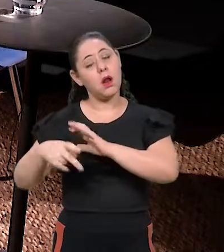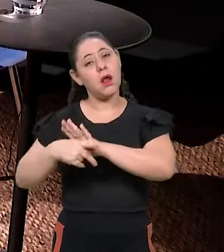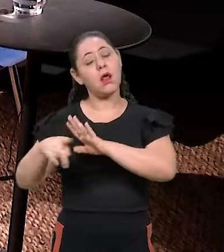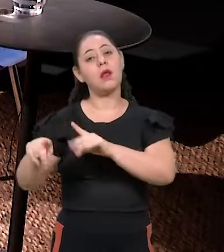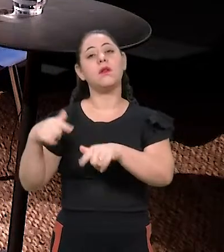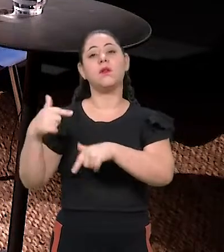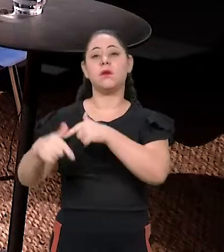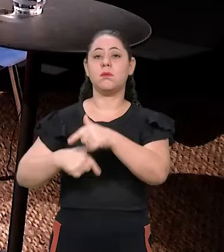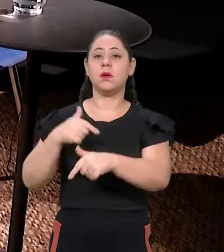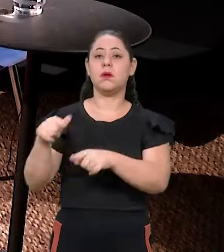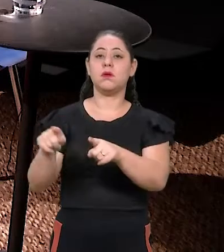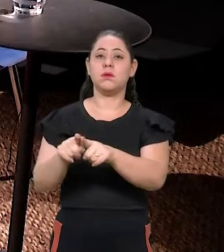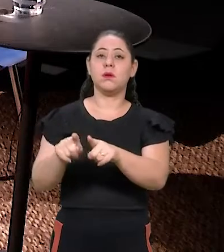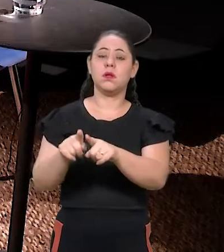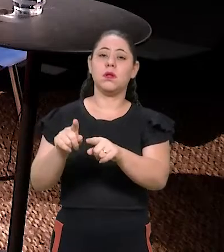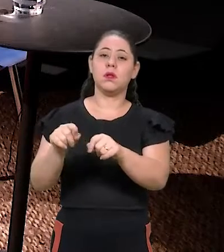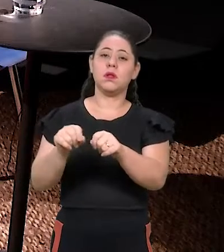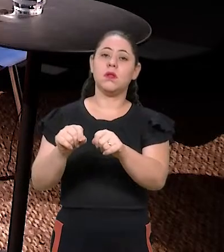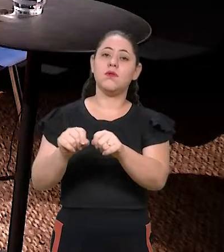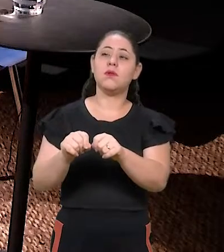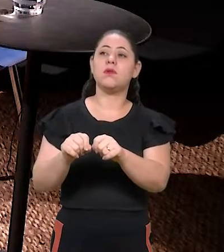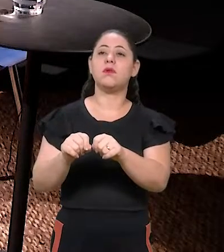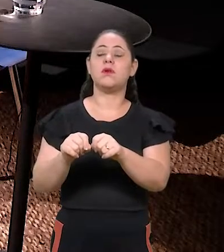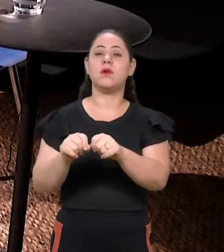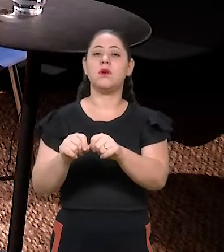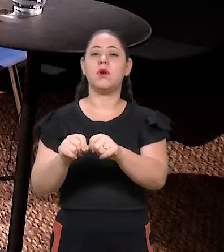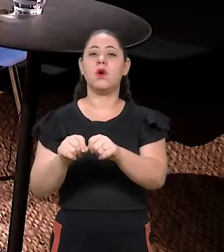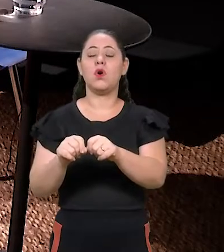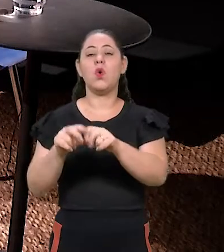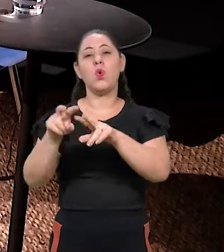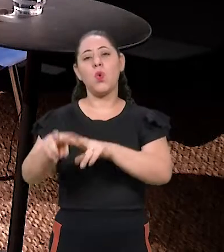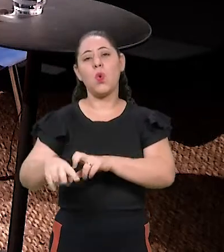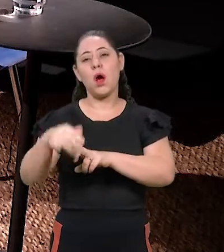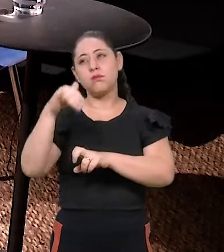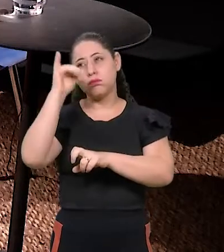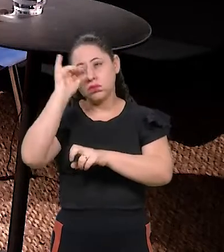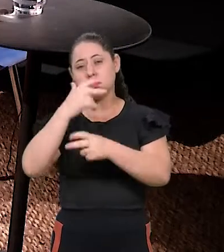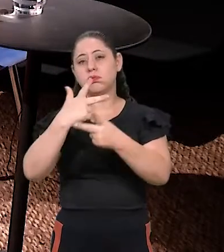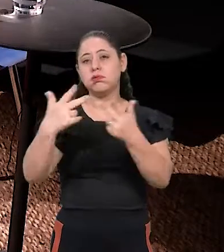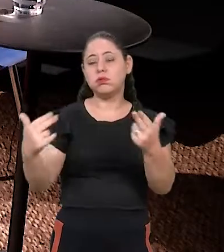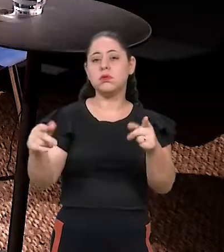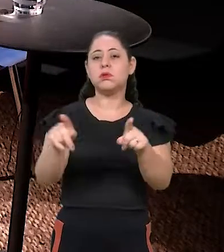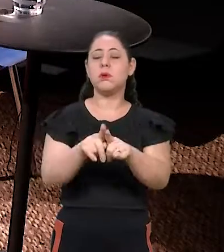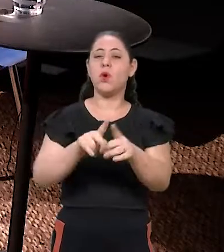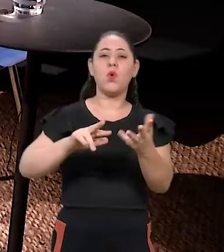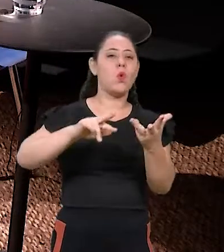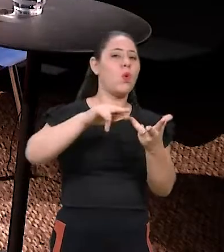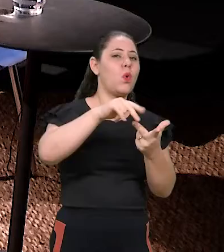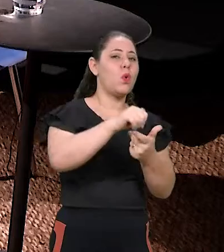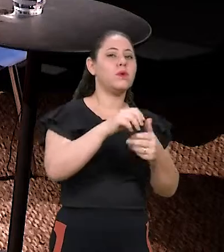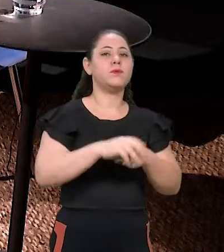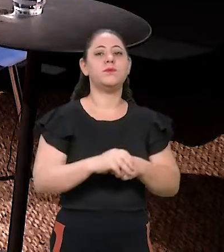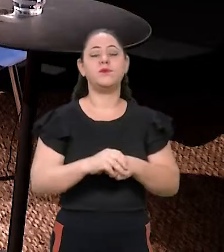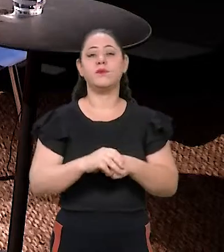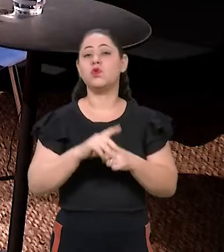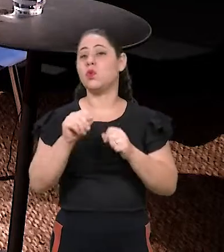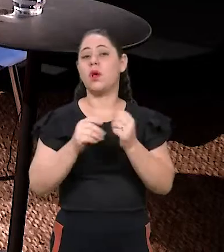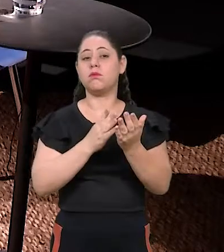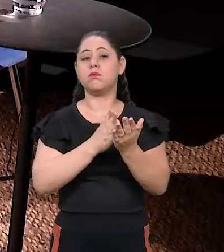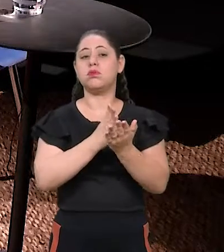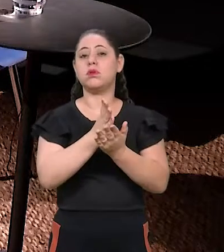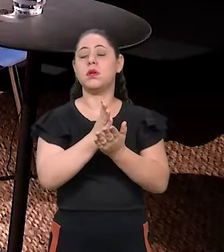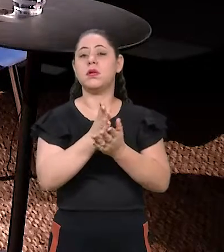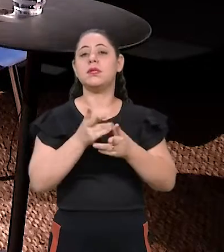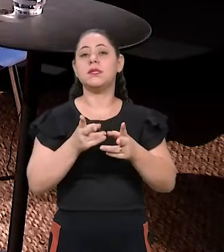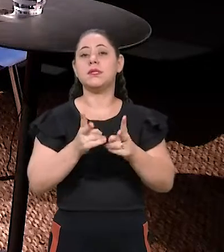no meio rural ainda, a gente mexe com produção de pecuária, né? E outros negócios em